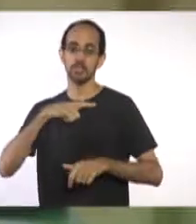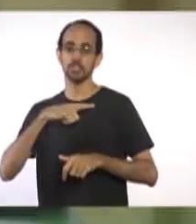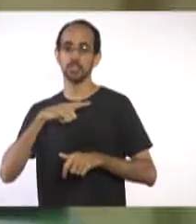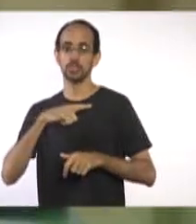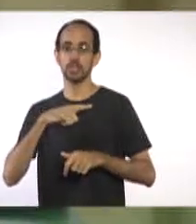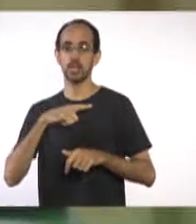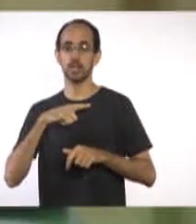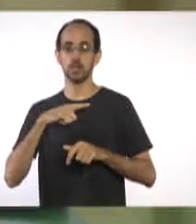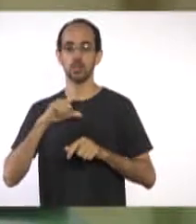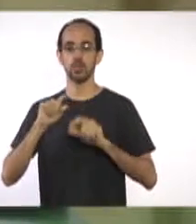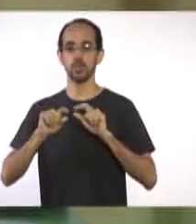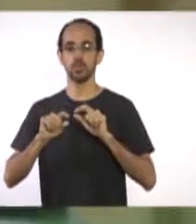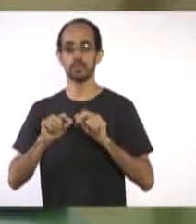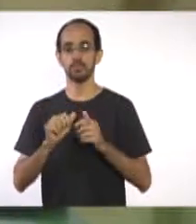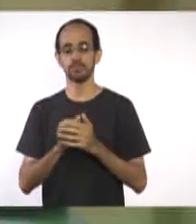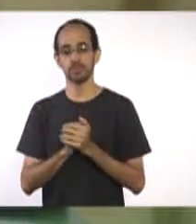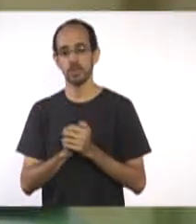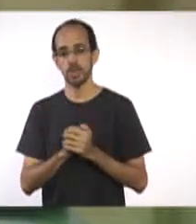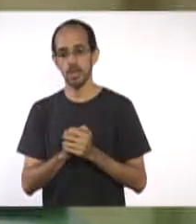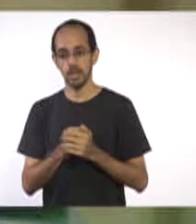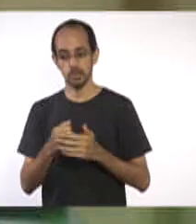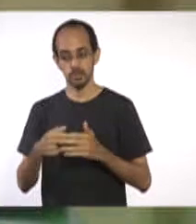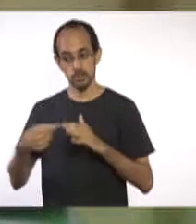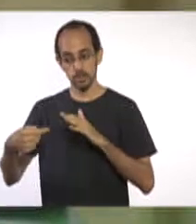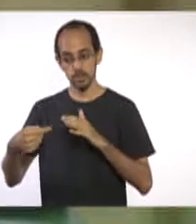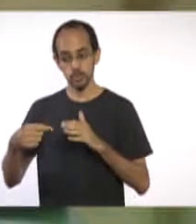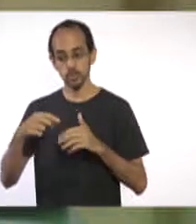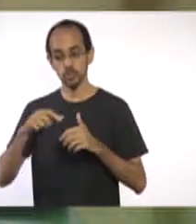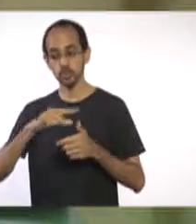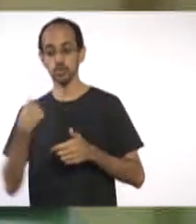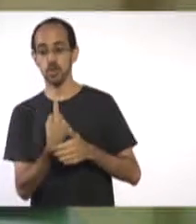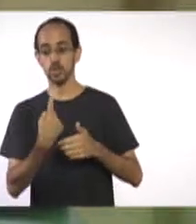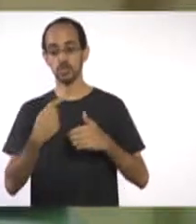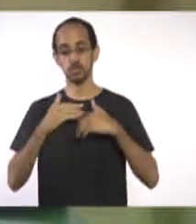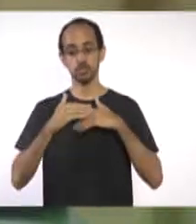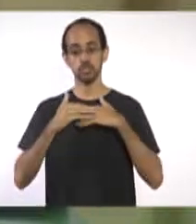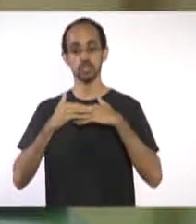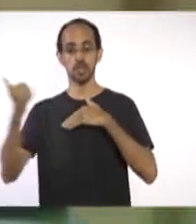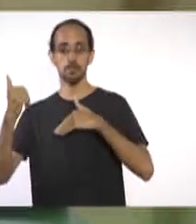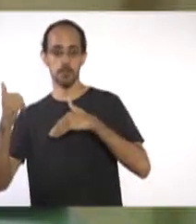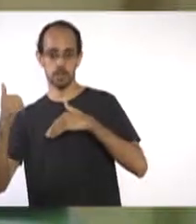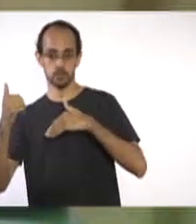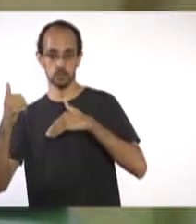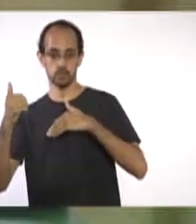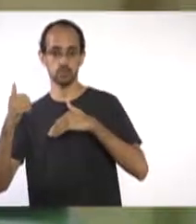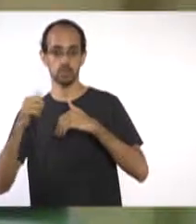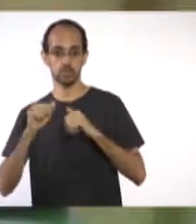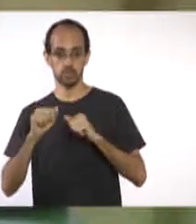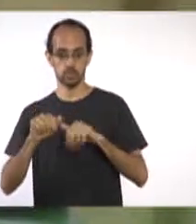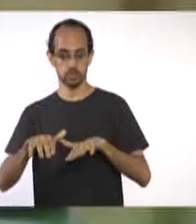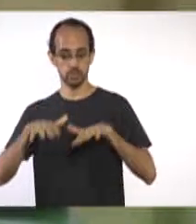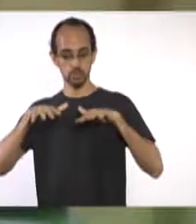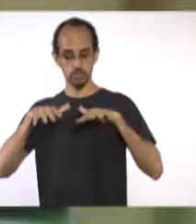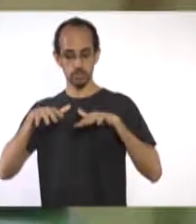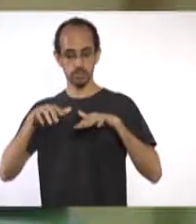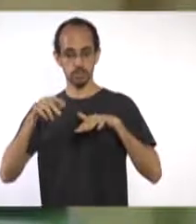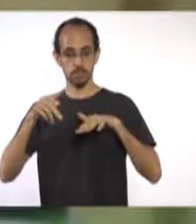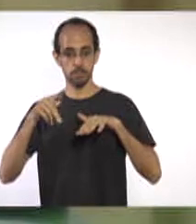suscitado no plenário, e aí eu não sou no plenário só